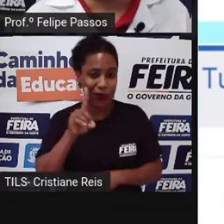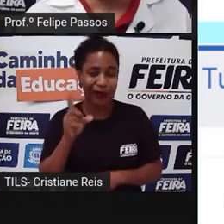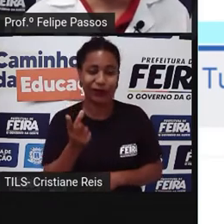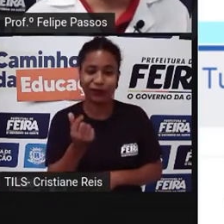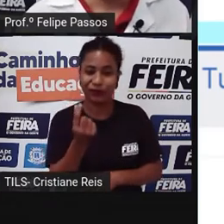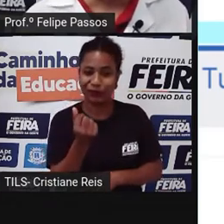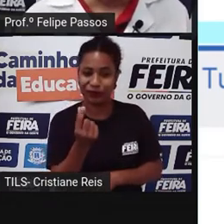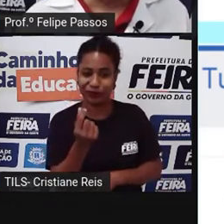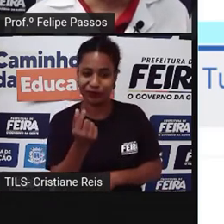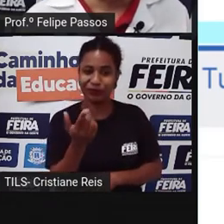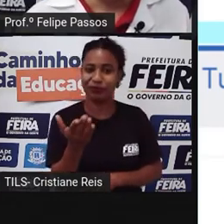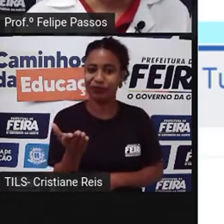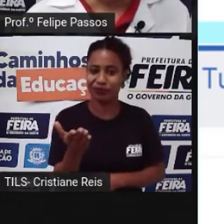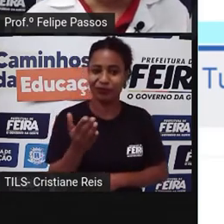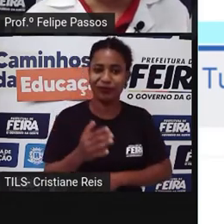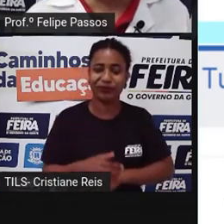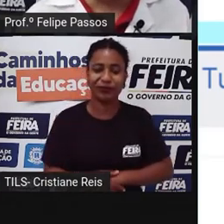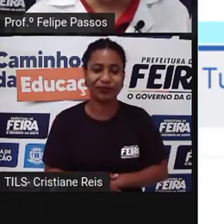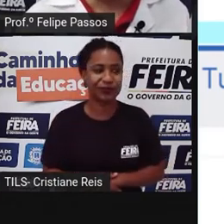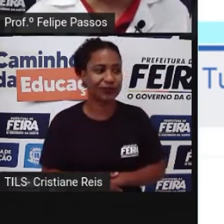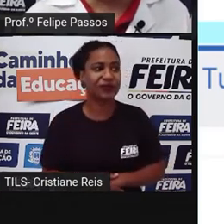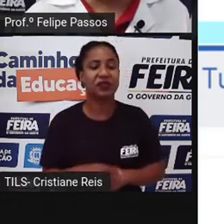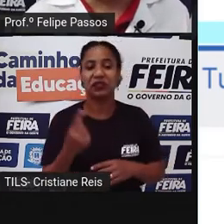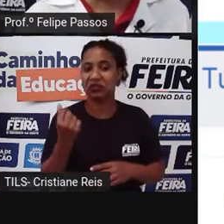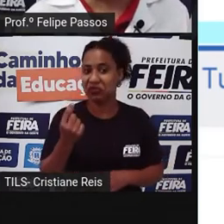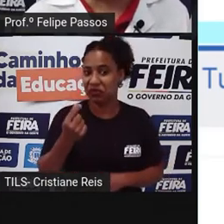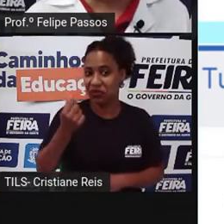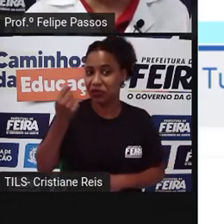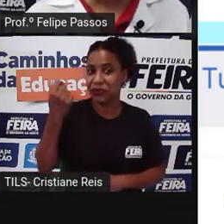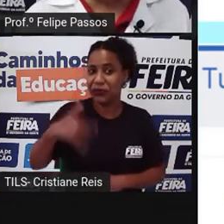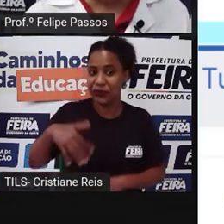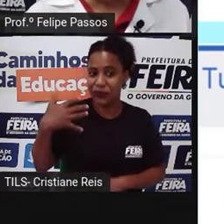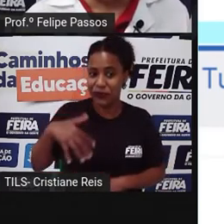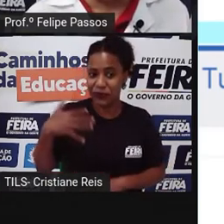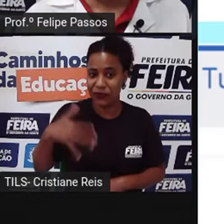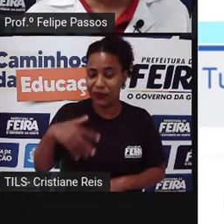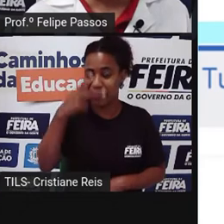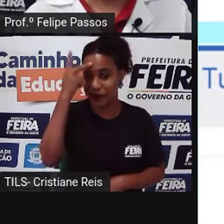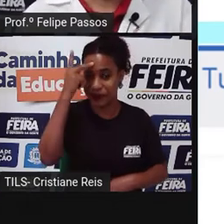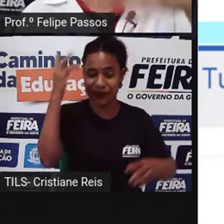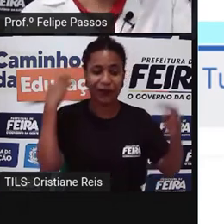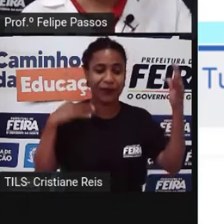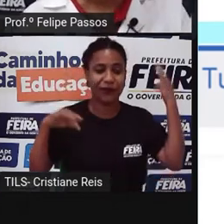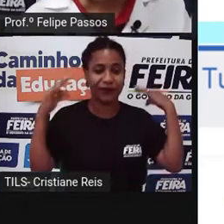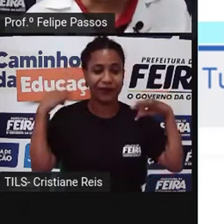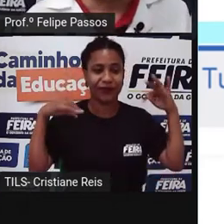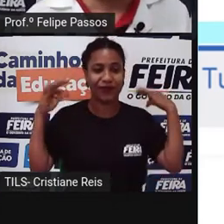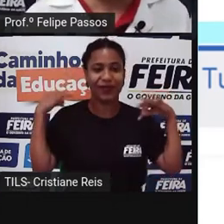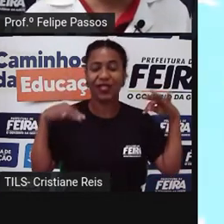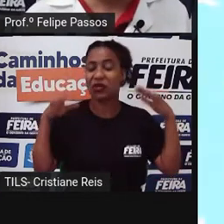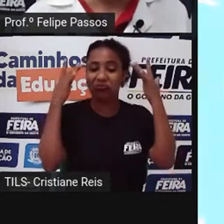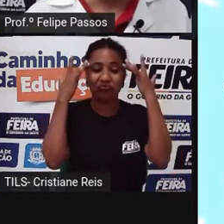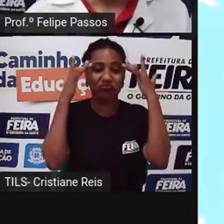1.478.003.000.000 de dólares no mundo. Então é muito dinheiro, é muita gente circulando por aí. Eu não sei nem quanto dinheiro é